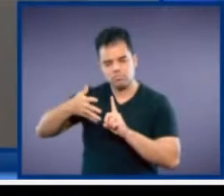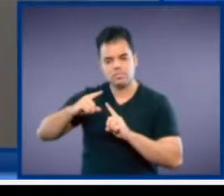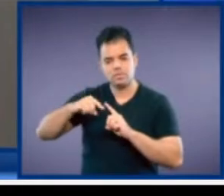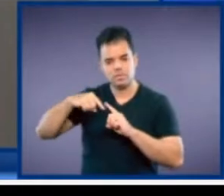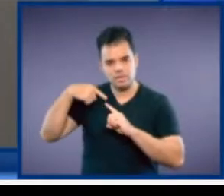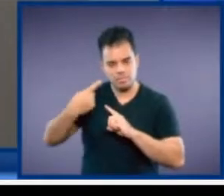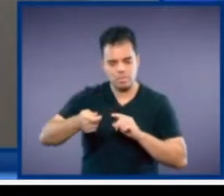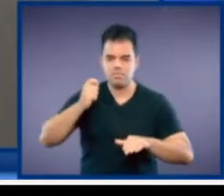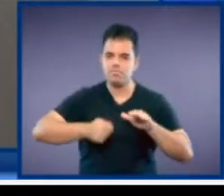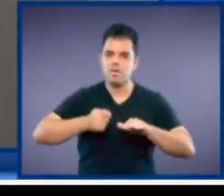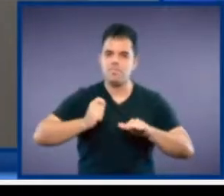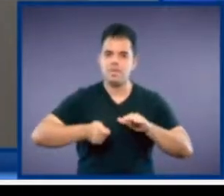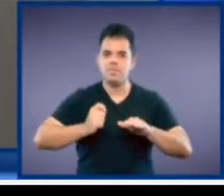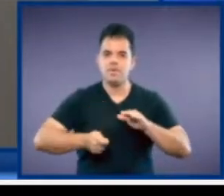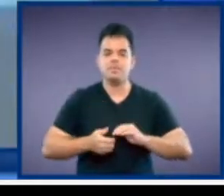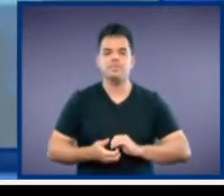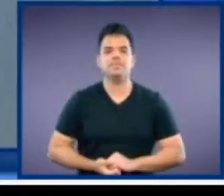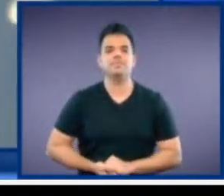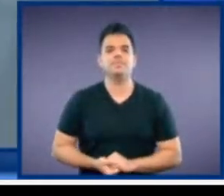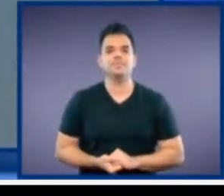de martelo.